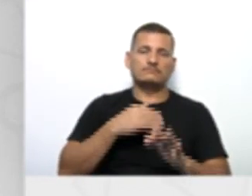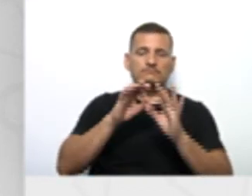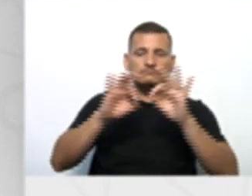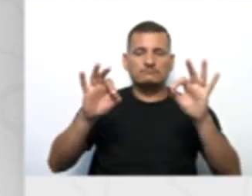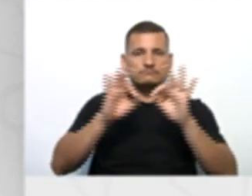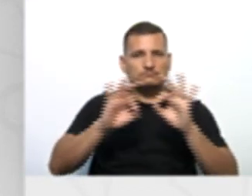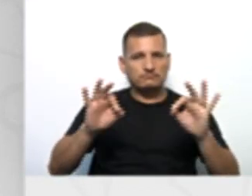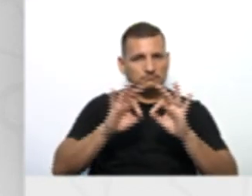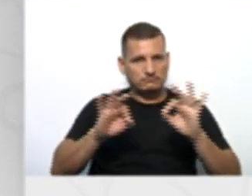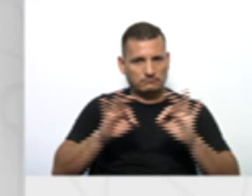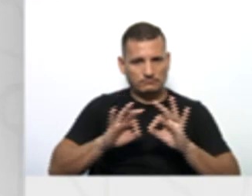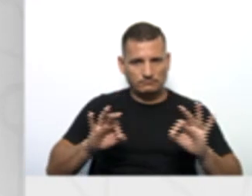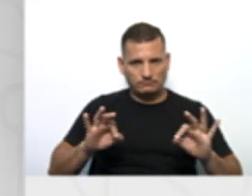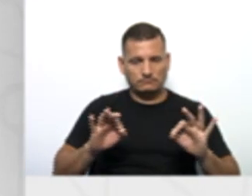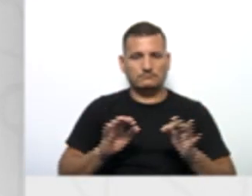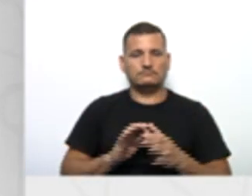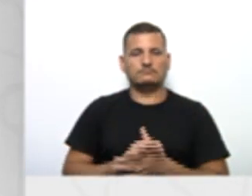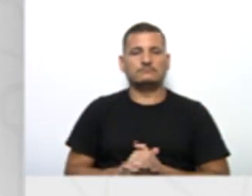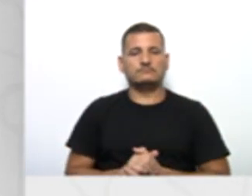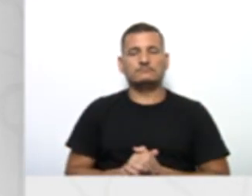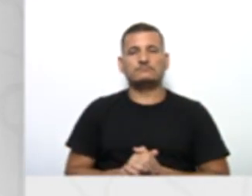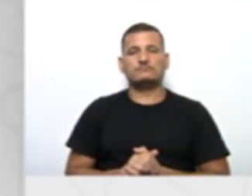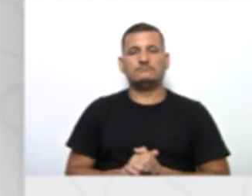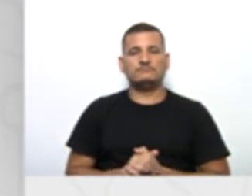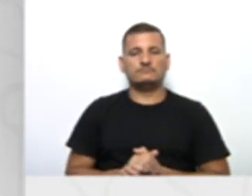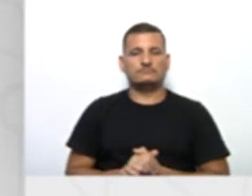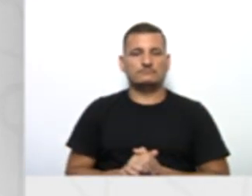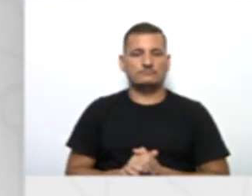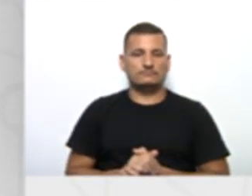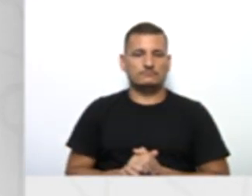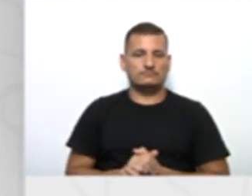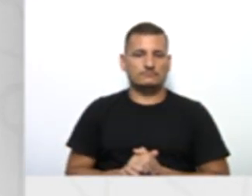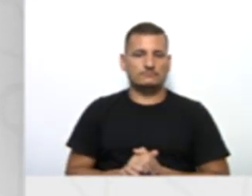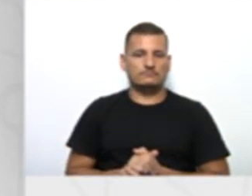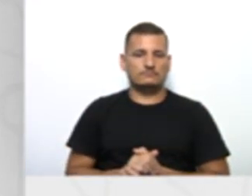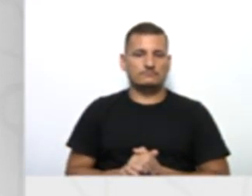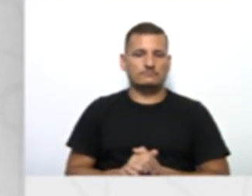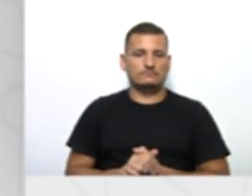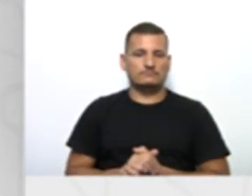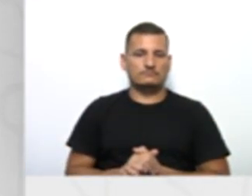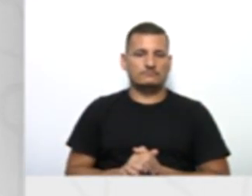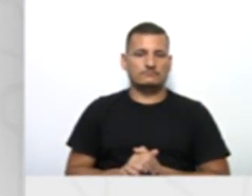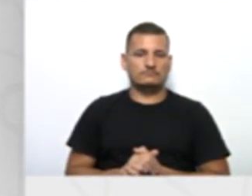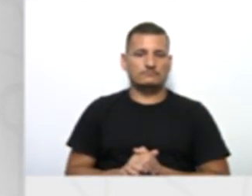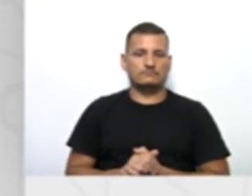quando eu faço a transcrição com as minhas palavras.